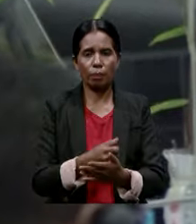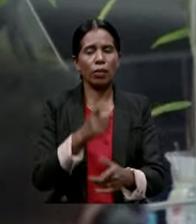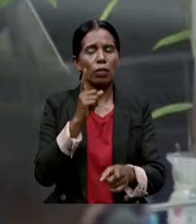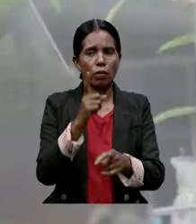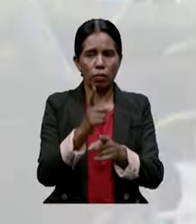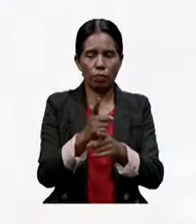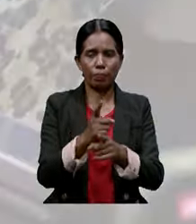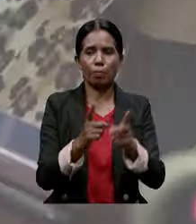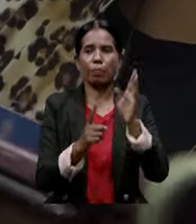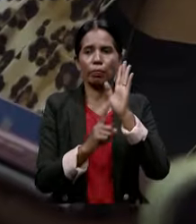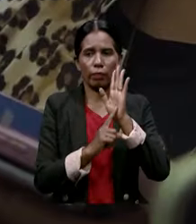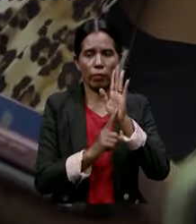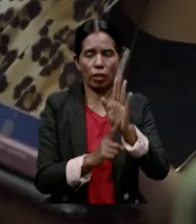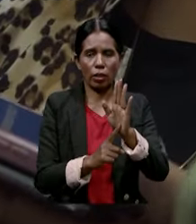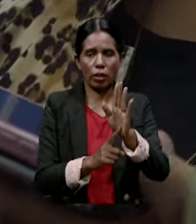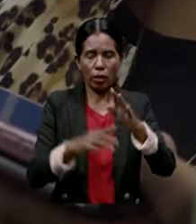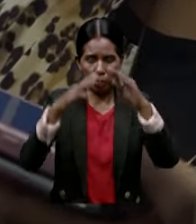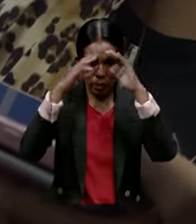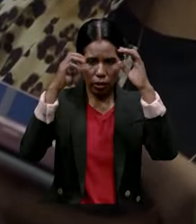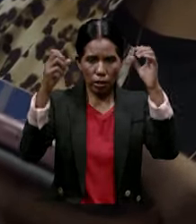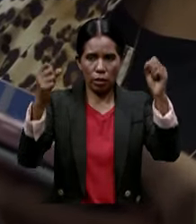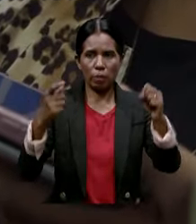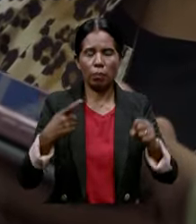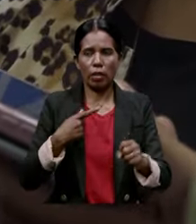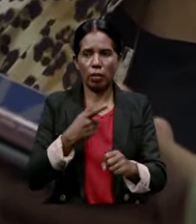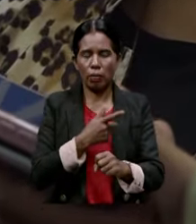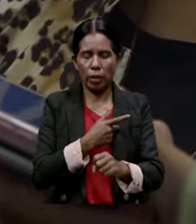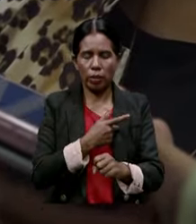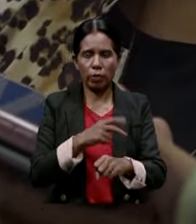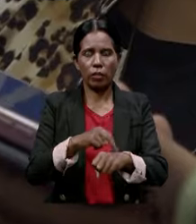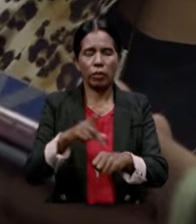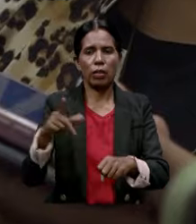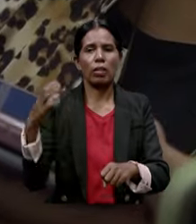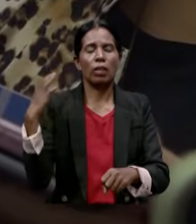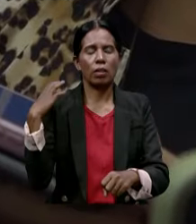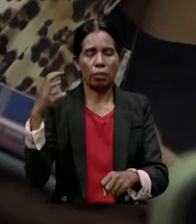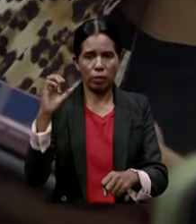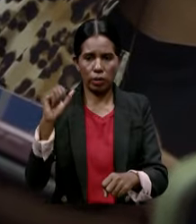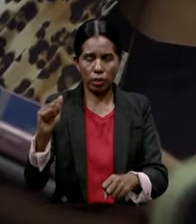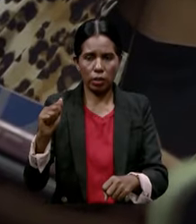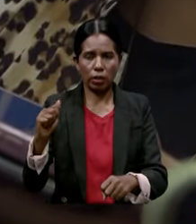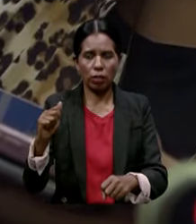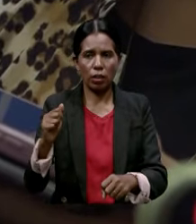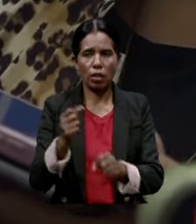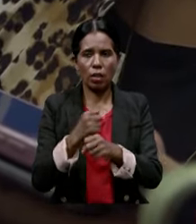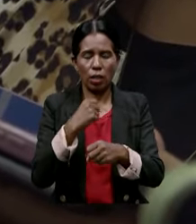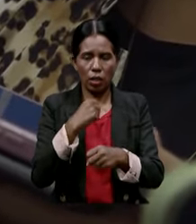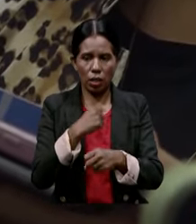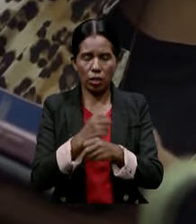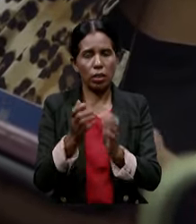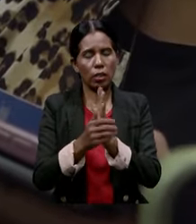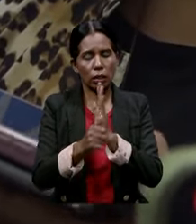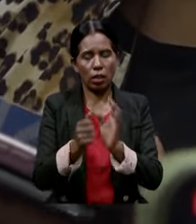devia tudo, presidente do Parlamento, minha capacidade para a negociação,